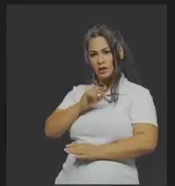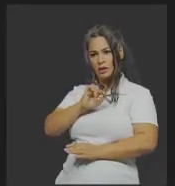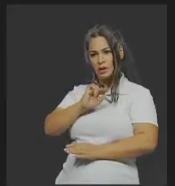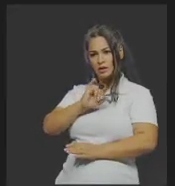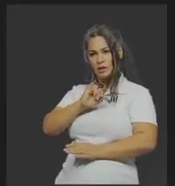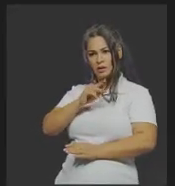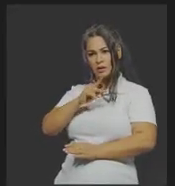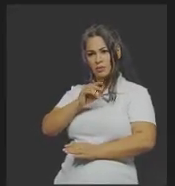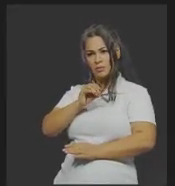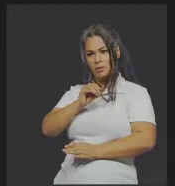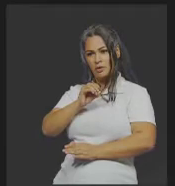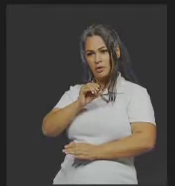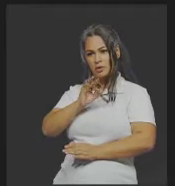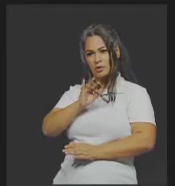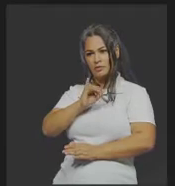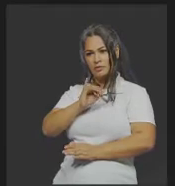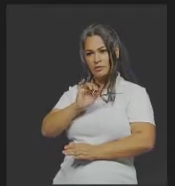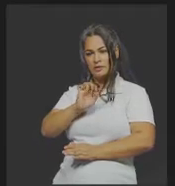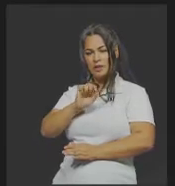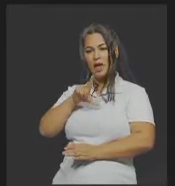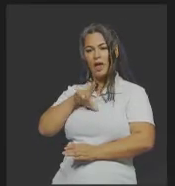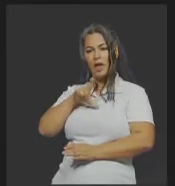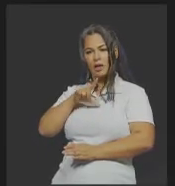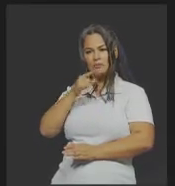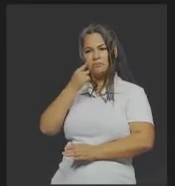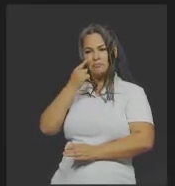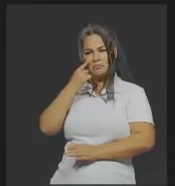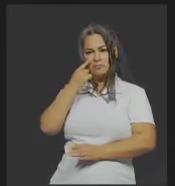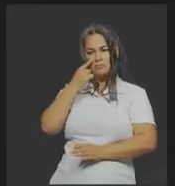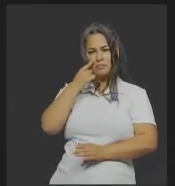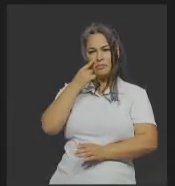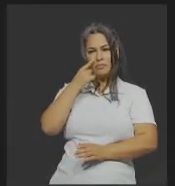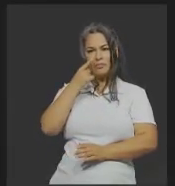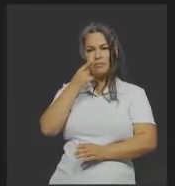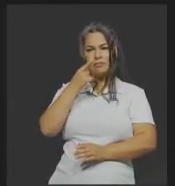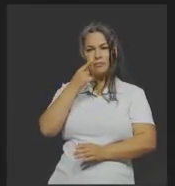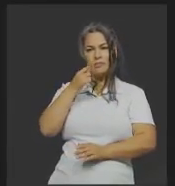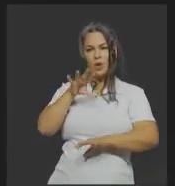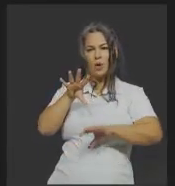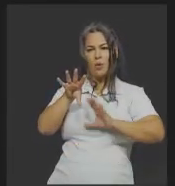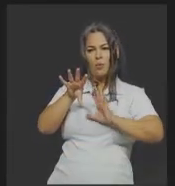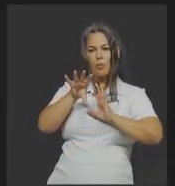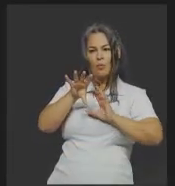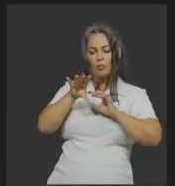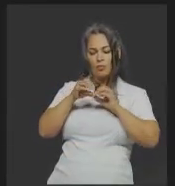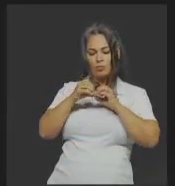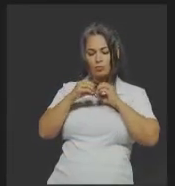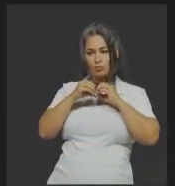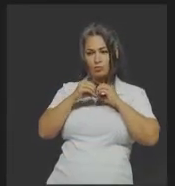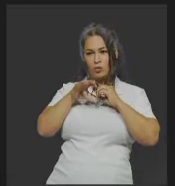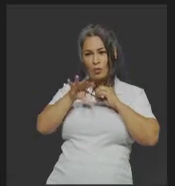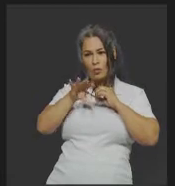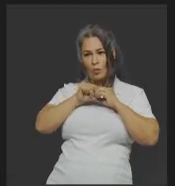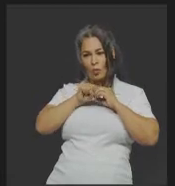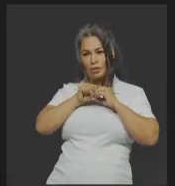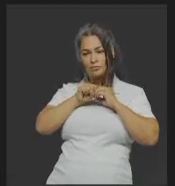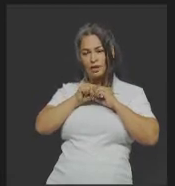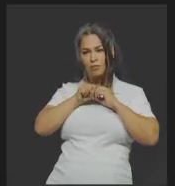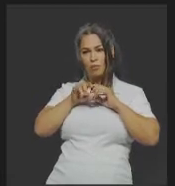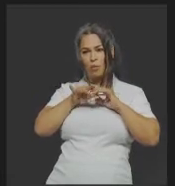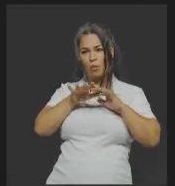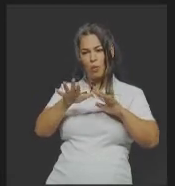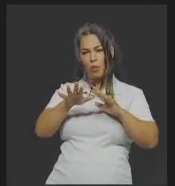2 hormônios produzidos pelo hipotálamo. Lembra que quando eu falei aqui hipotálamo, aí coloquei